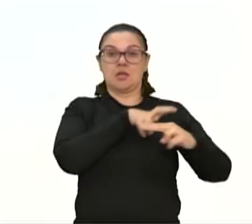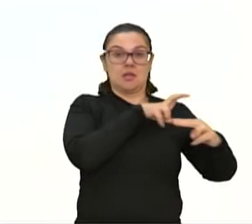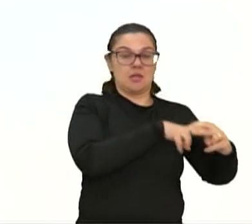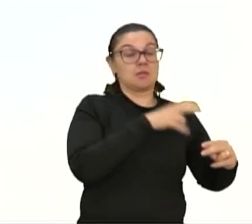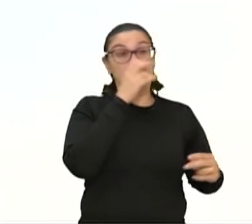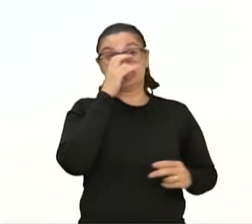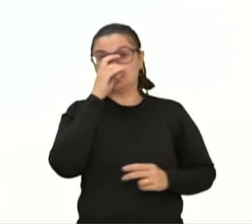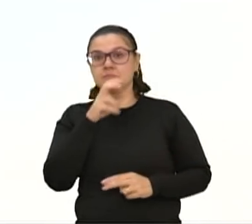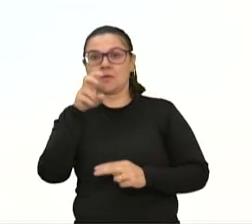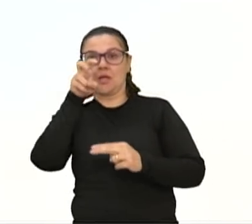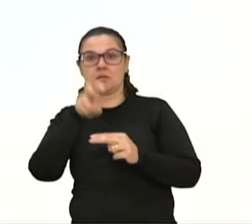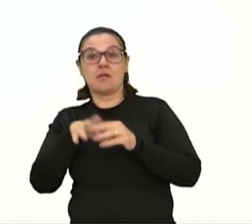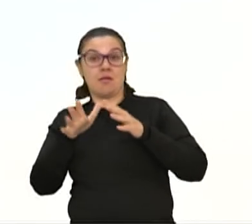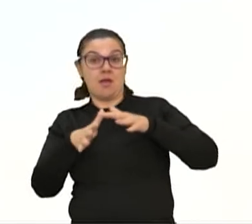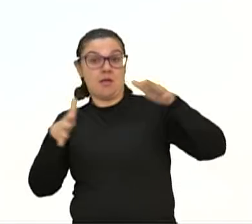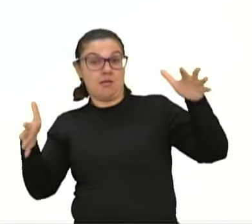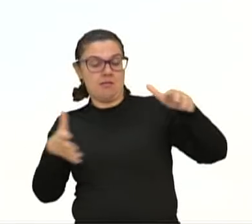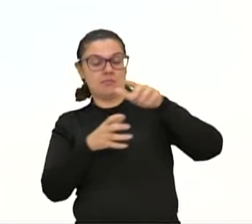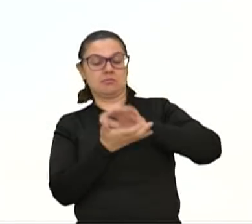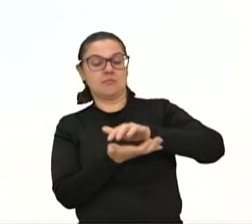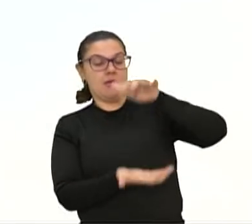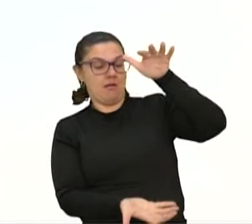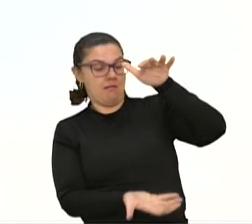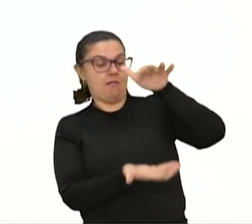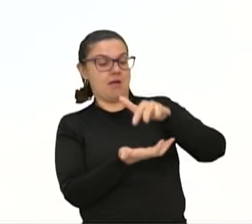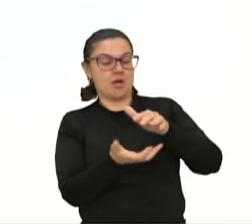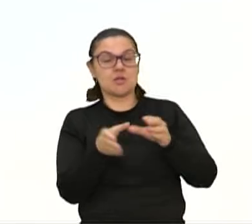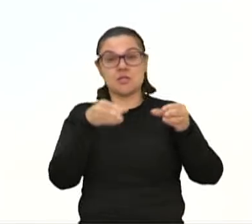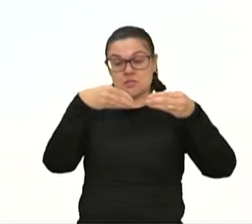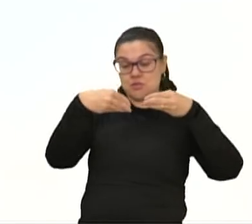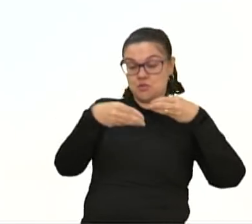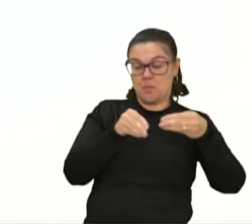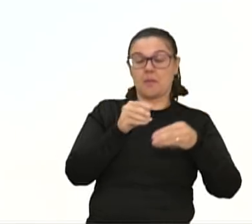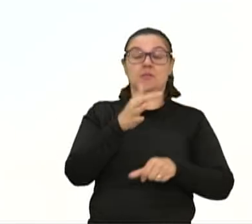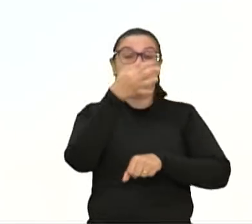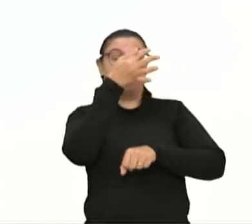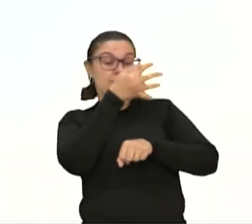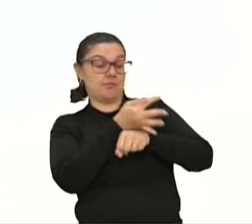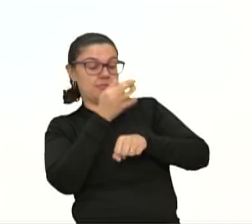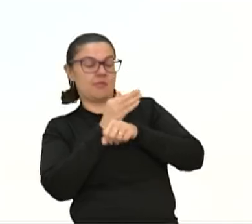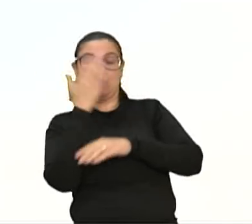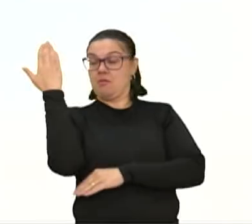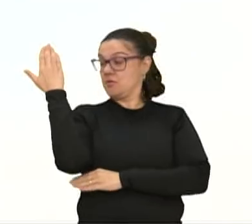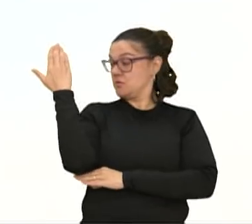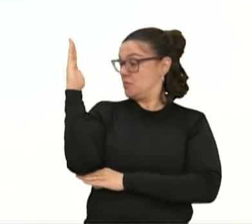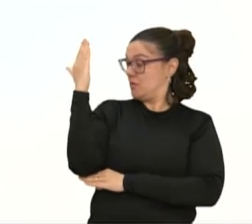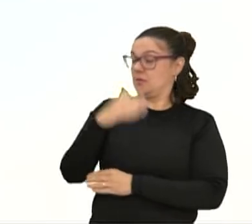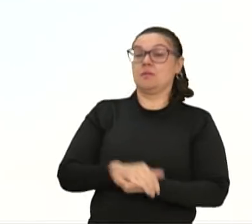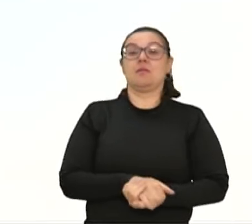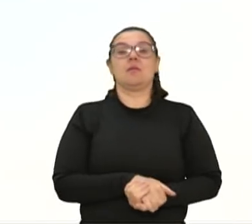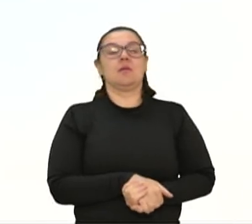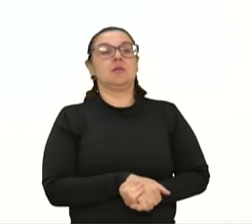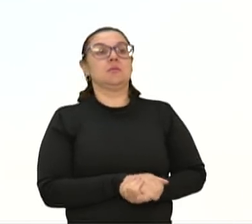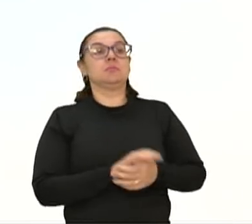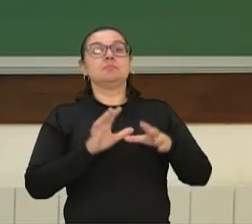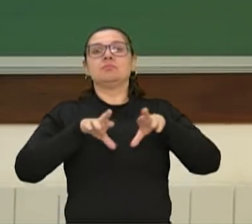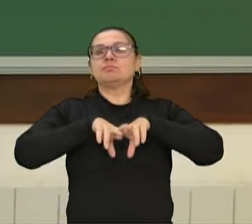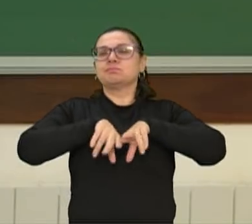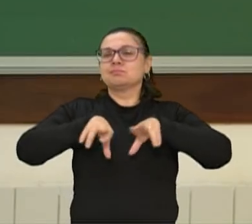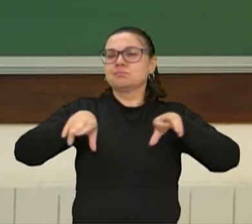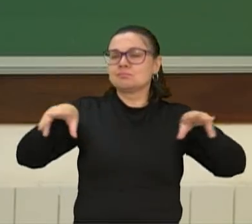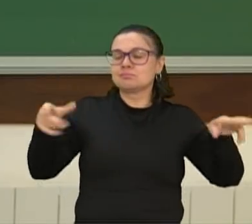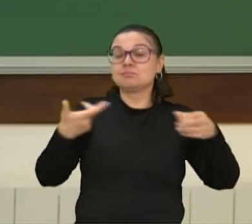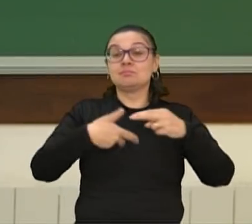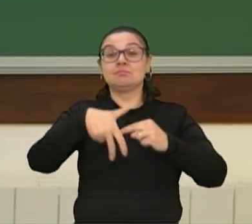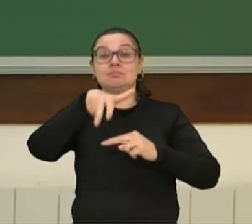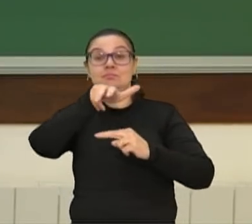temos cadeiras grandes, cadeiras pequenas, cadeiras de plástico, cadeiras de madeira, cadeira de ferro, vários